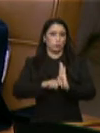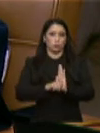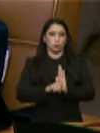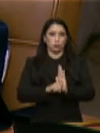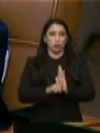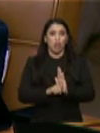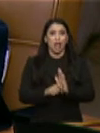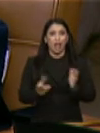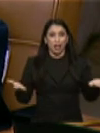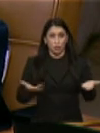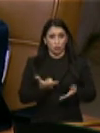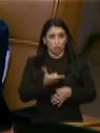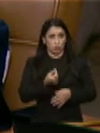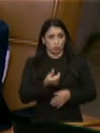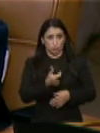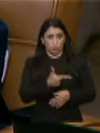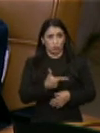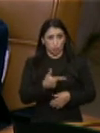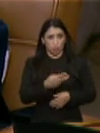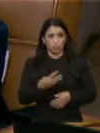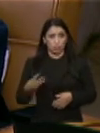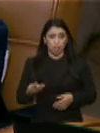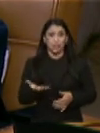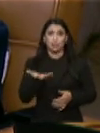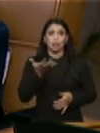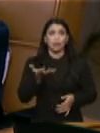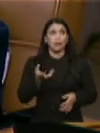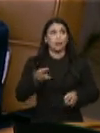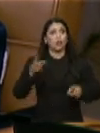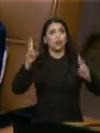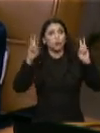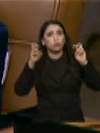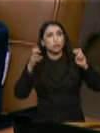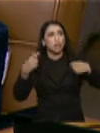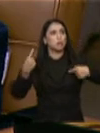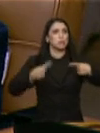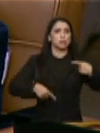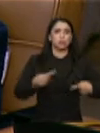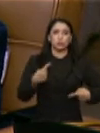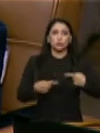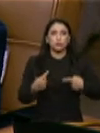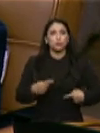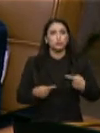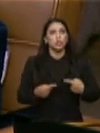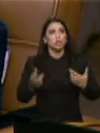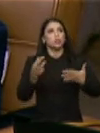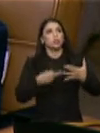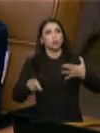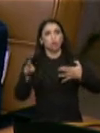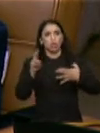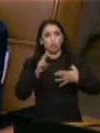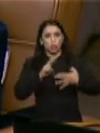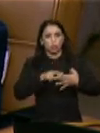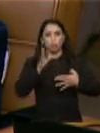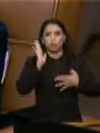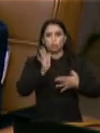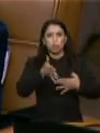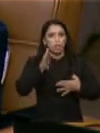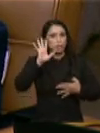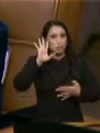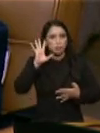em 2023, é que se quer discutir o alcance da coisa julgada nas